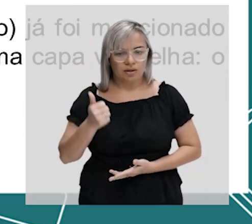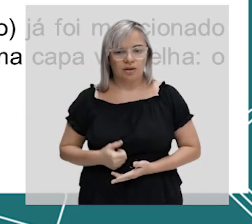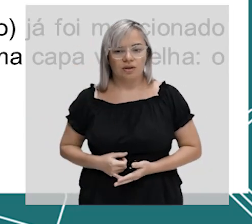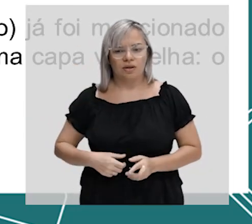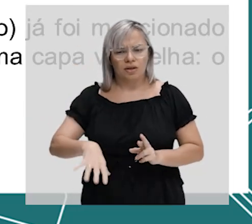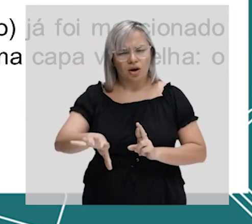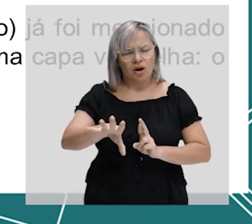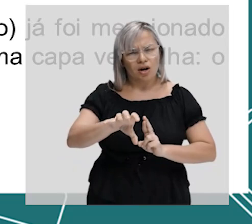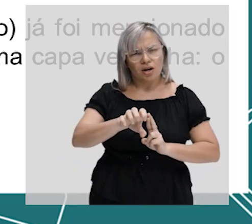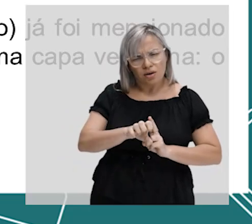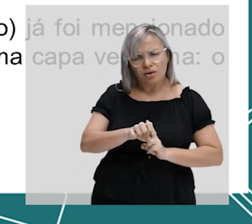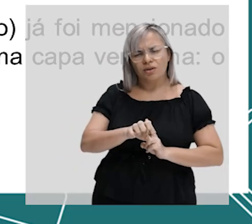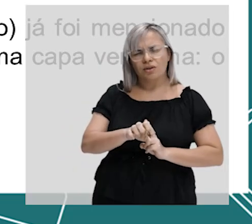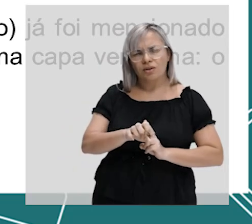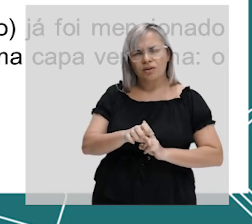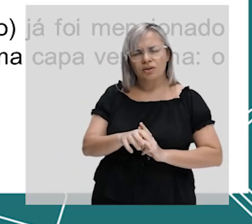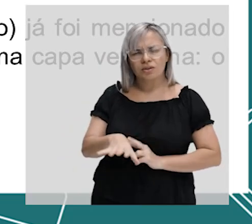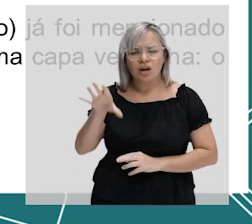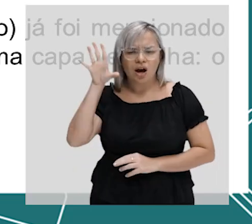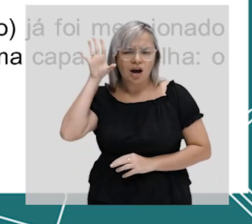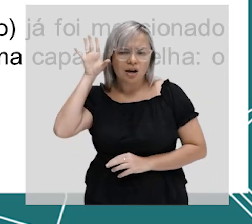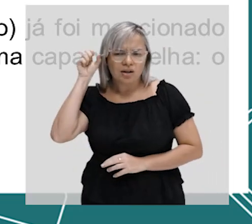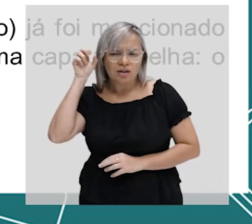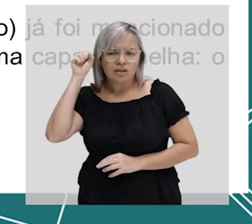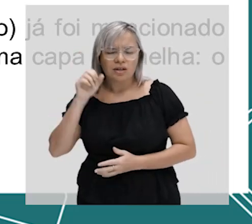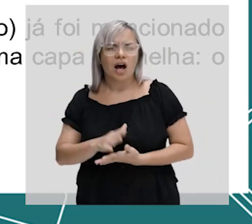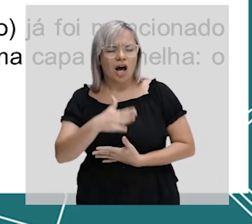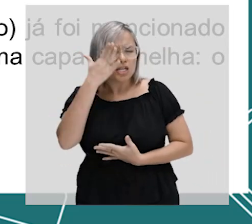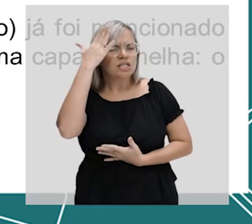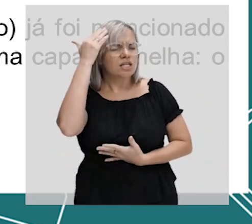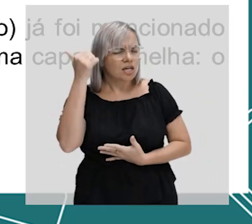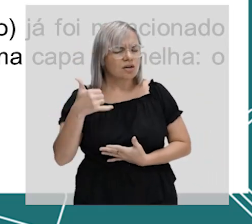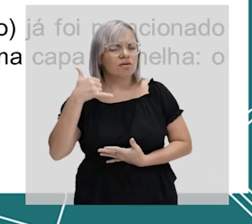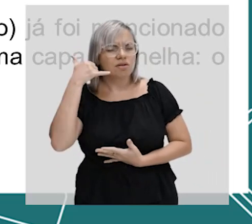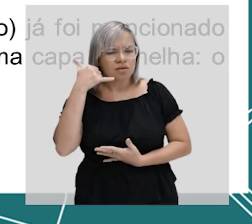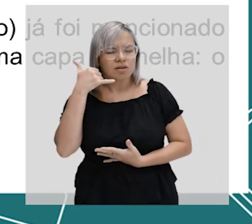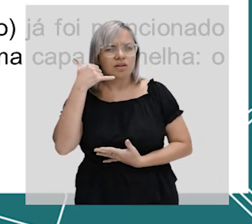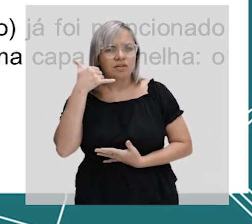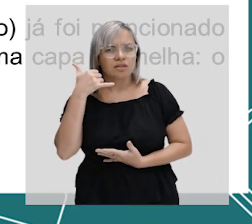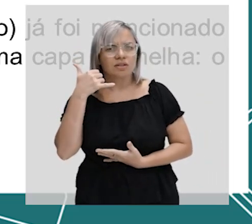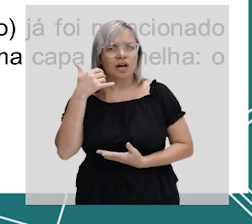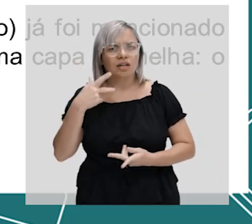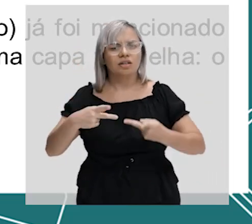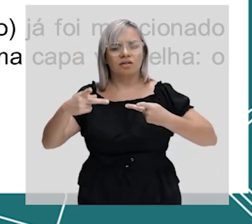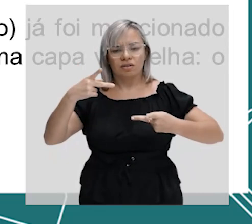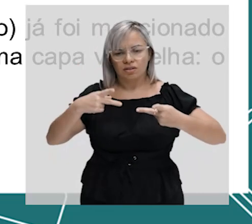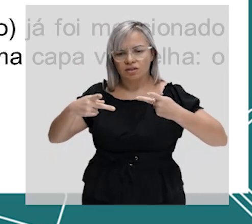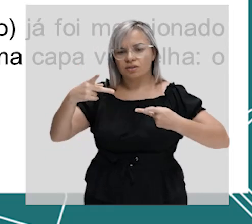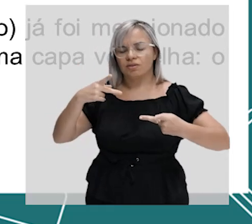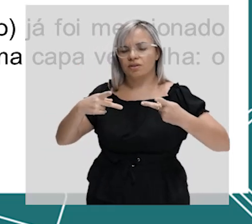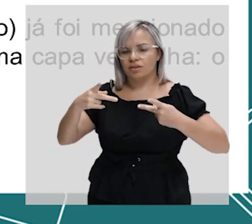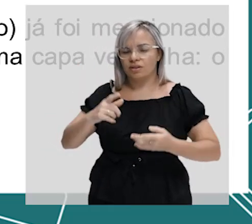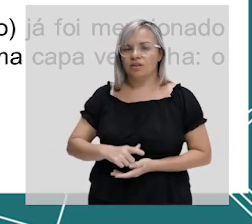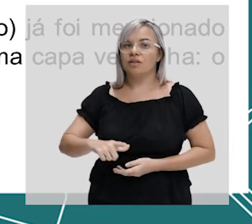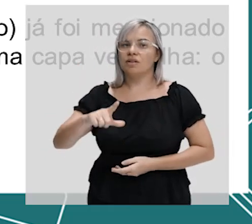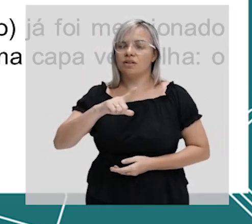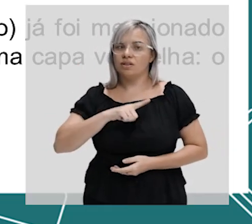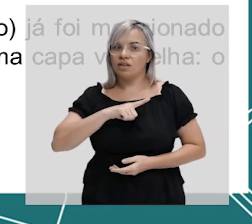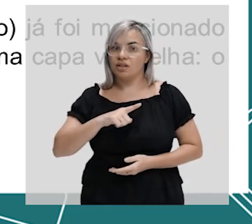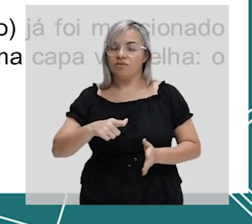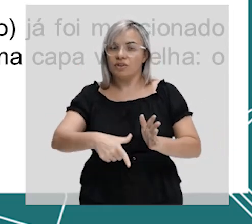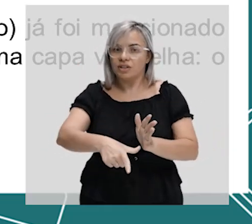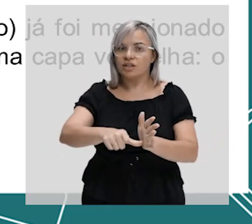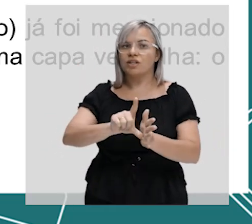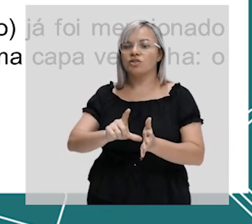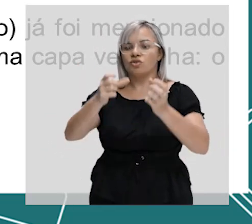mensagem já saiba que de que celular se está falando, óbvio. Fica implícito que já houve uma fala anterior